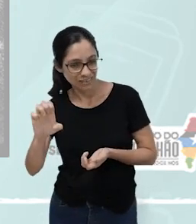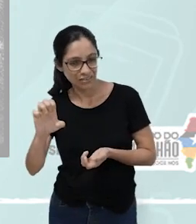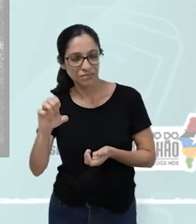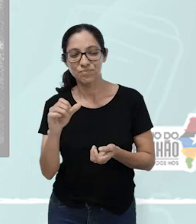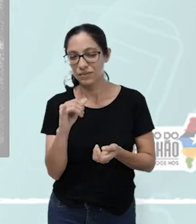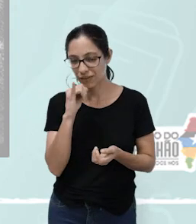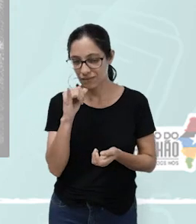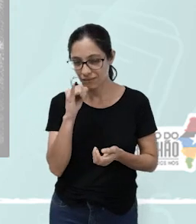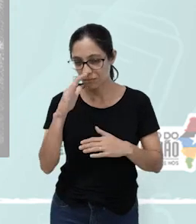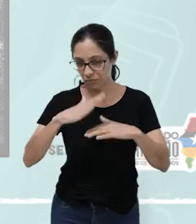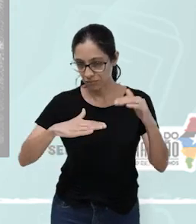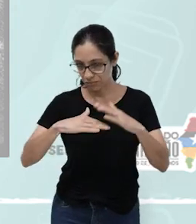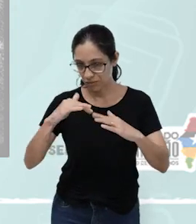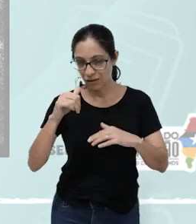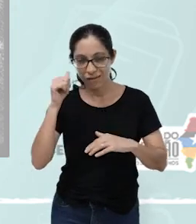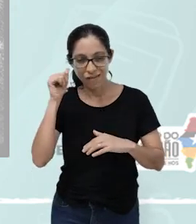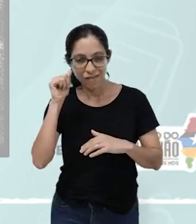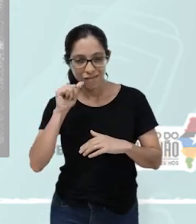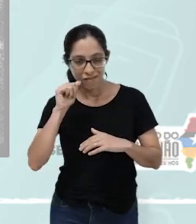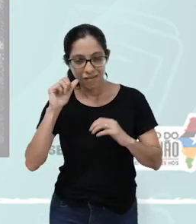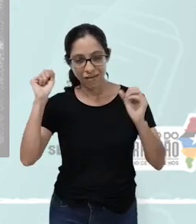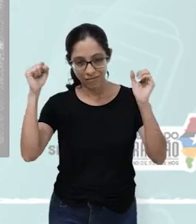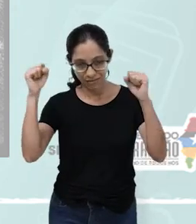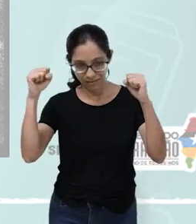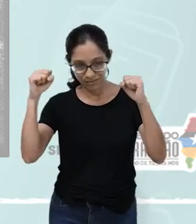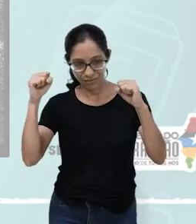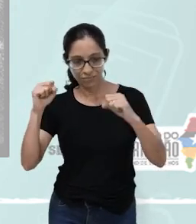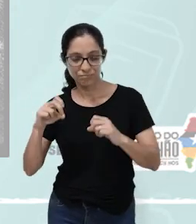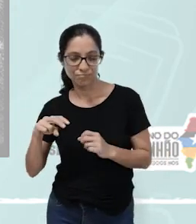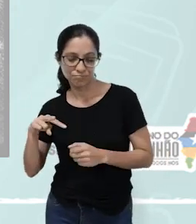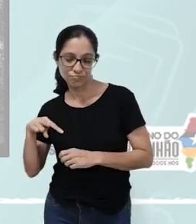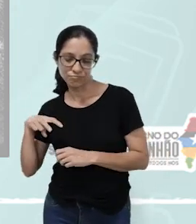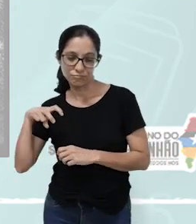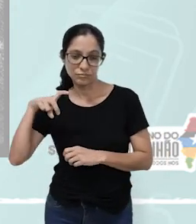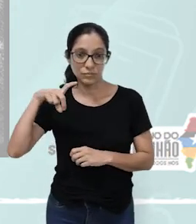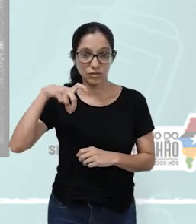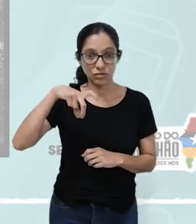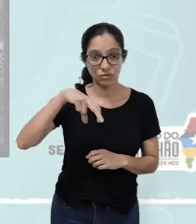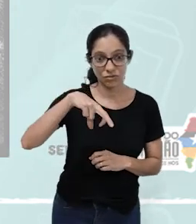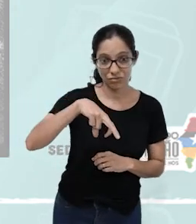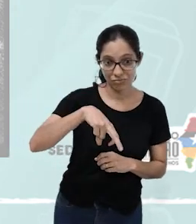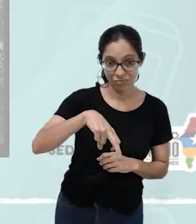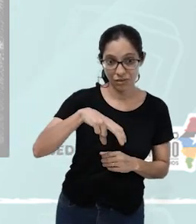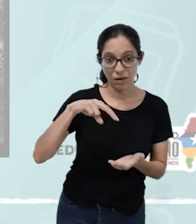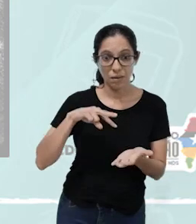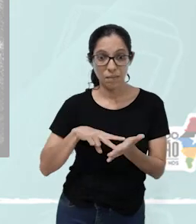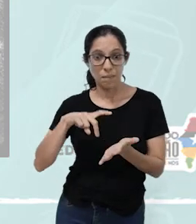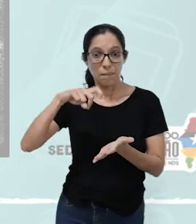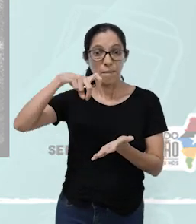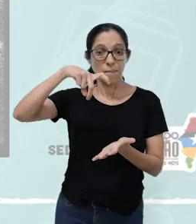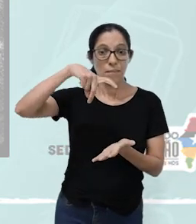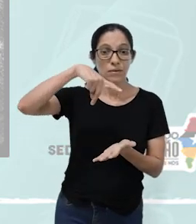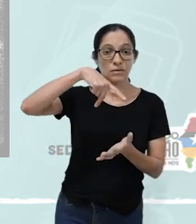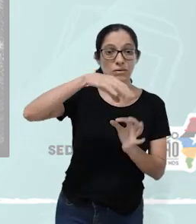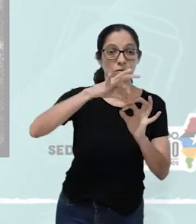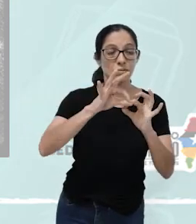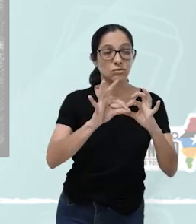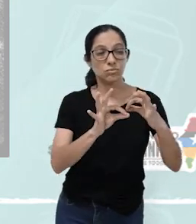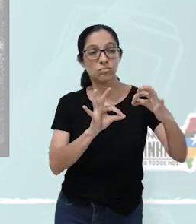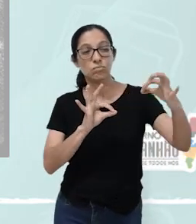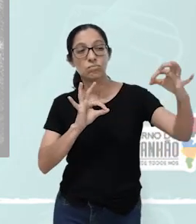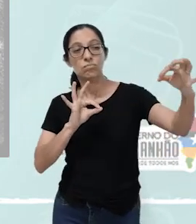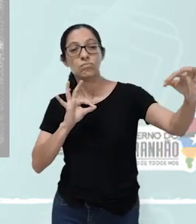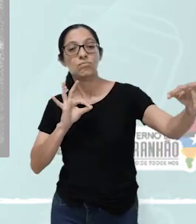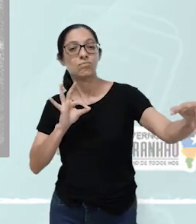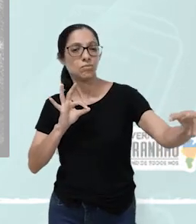salto em distância, ou salto triplo, não dá para saber, mas esse atleta ele está saltando o mais longe que ele